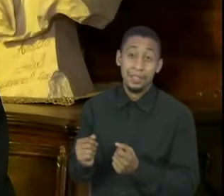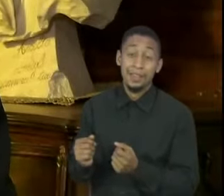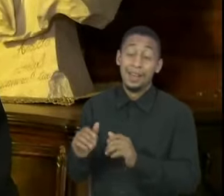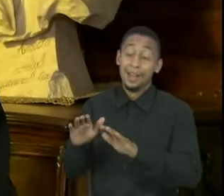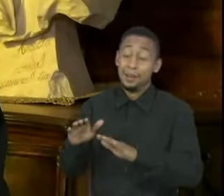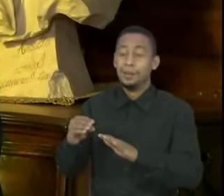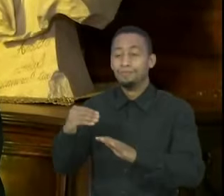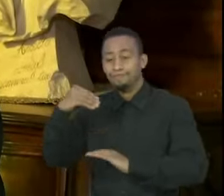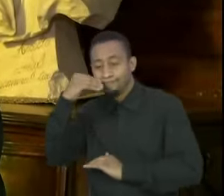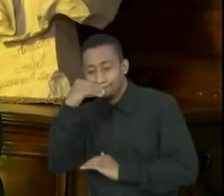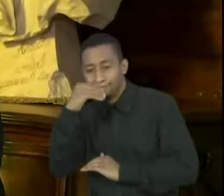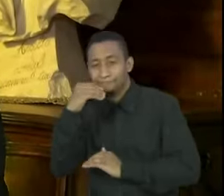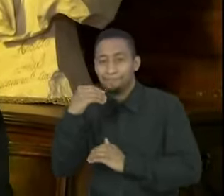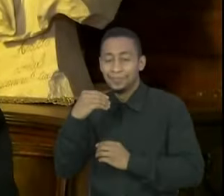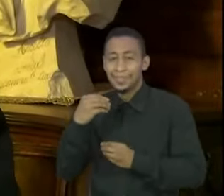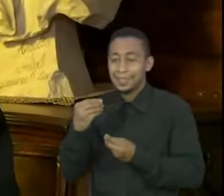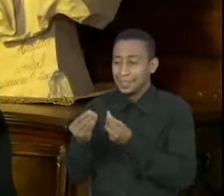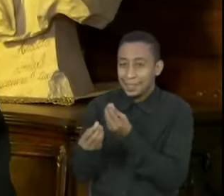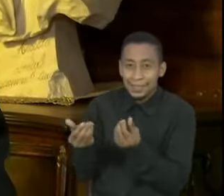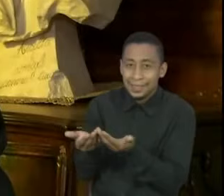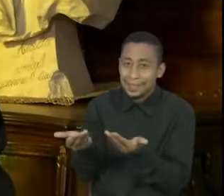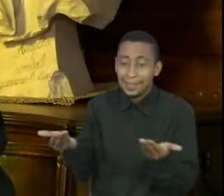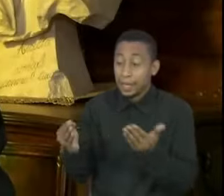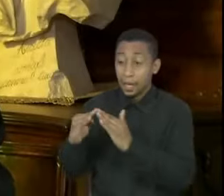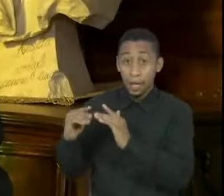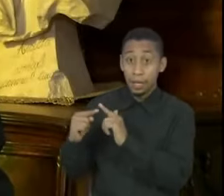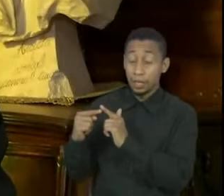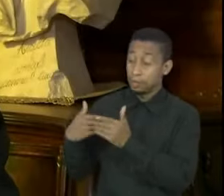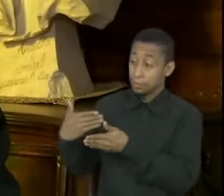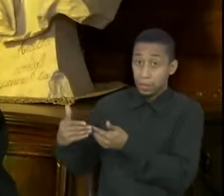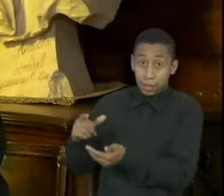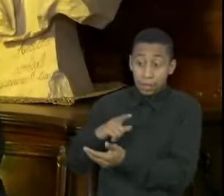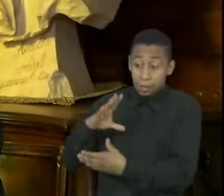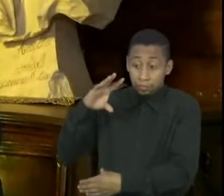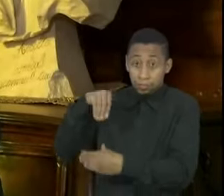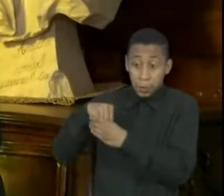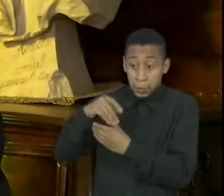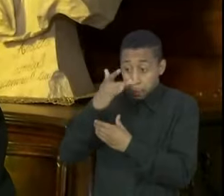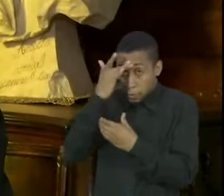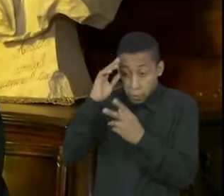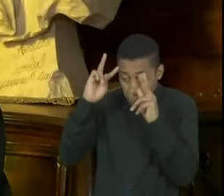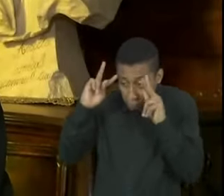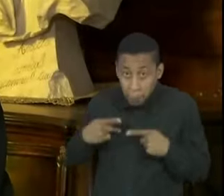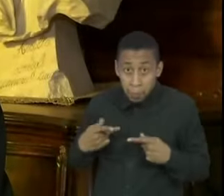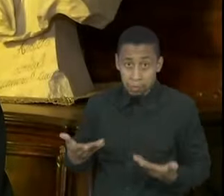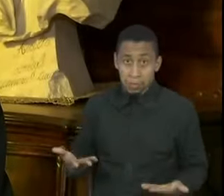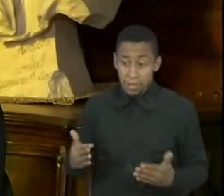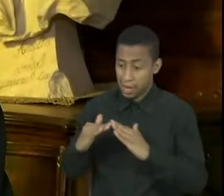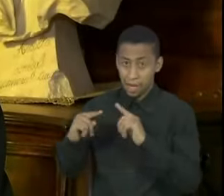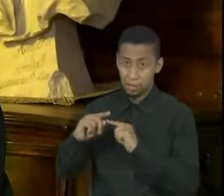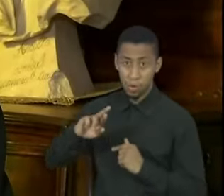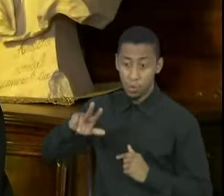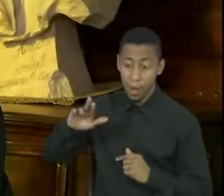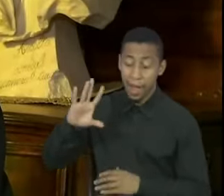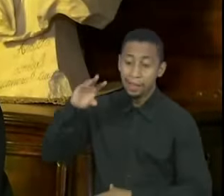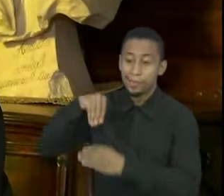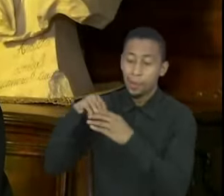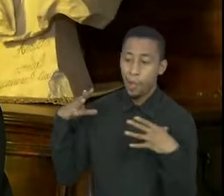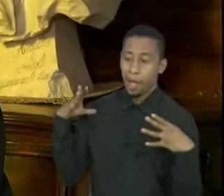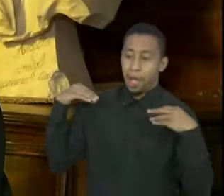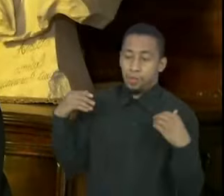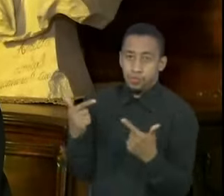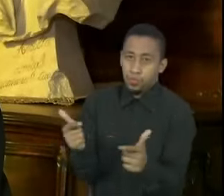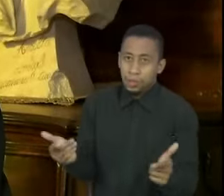fragili e as fraquezas a igreja feito de de pessoas humanas e não é feita de anjos e por isso também